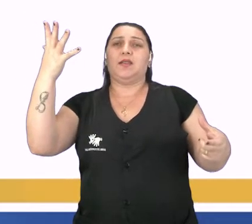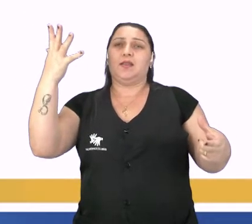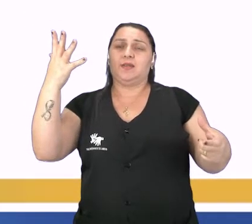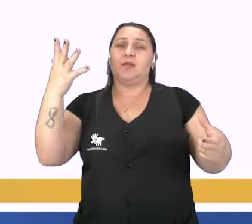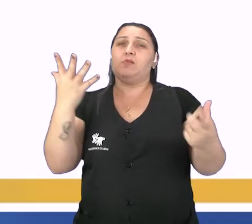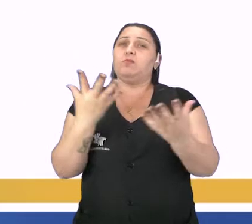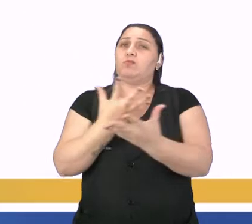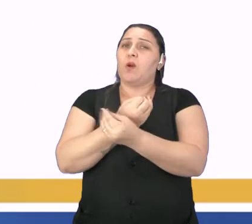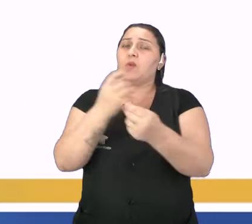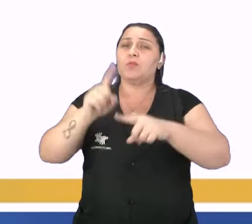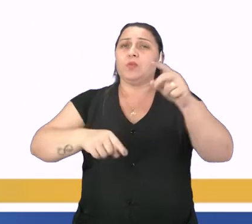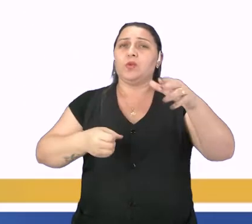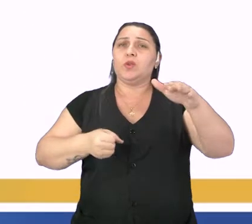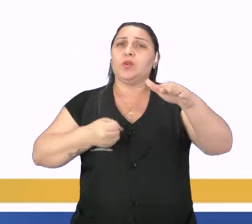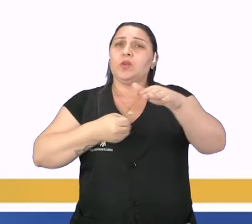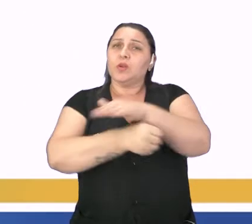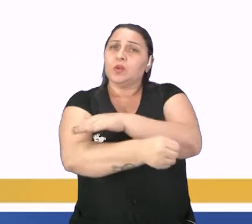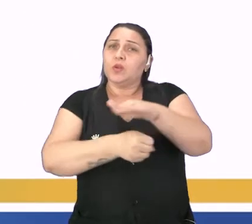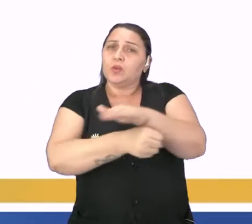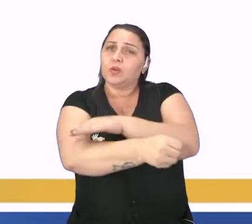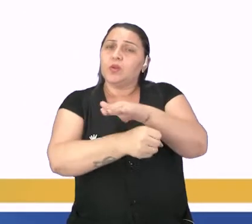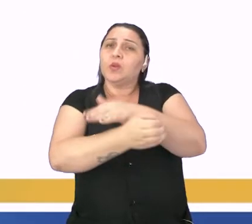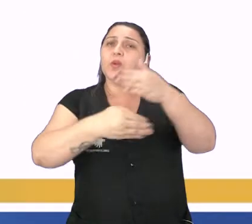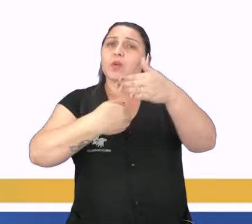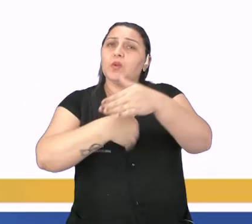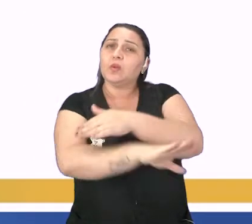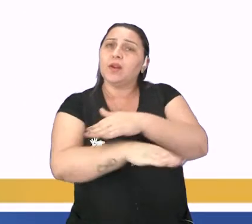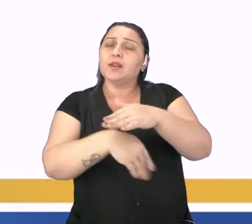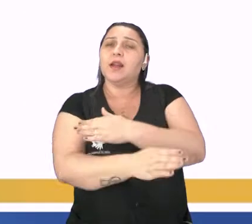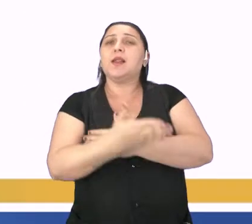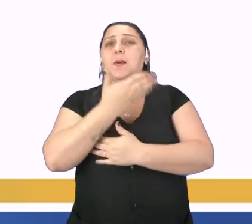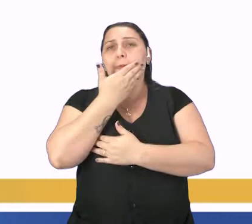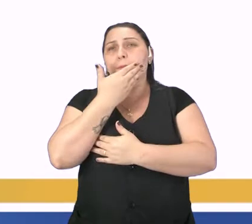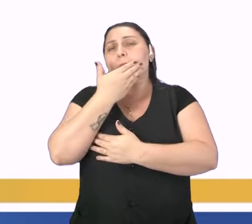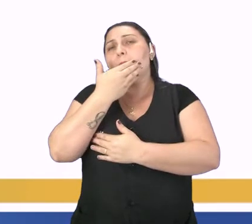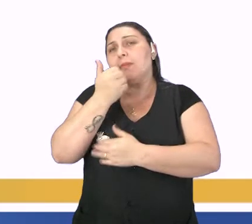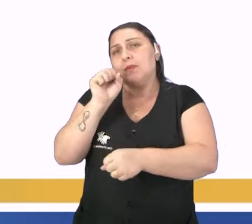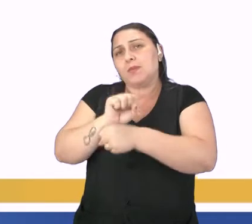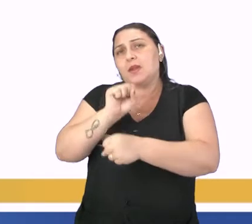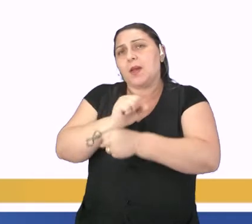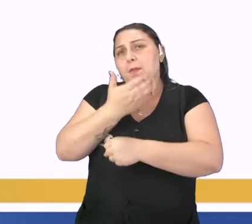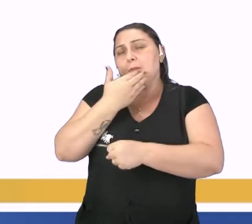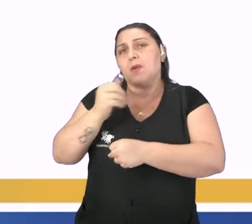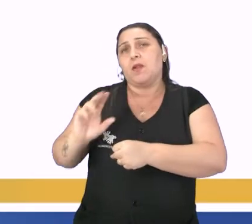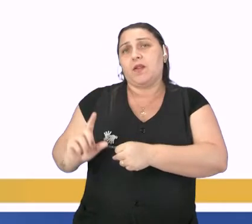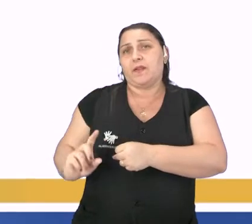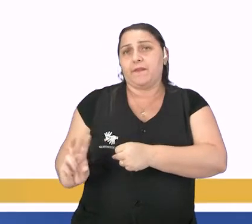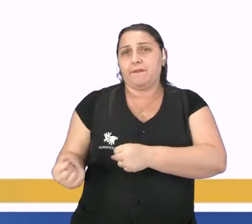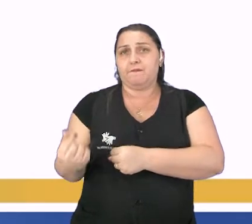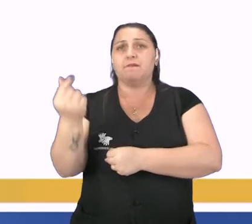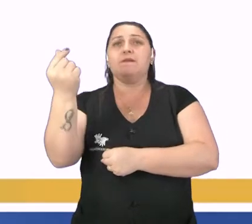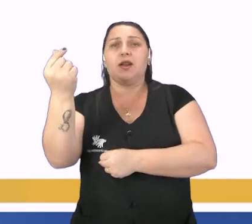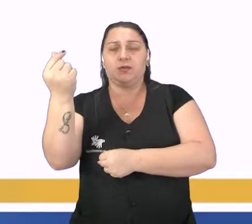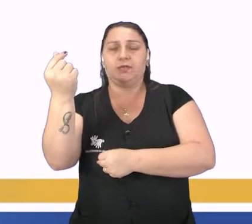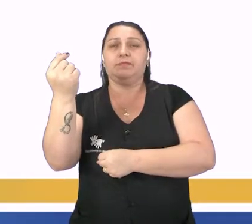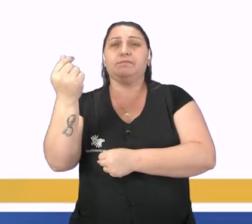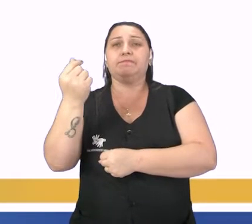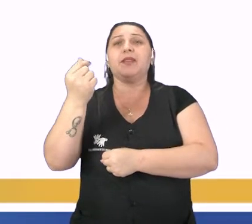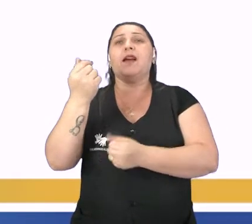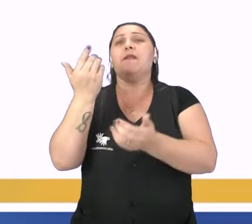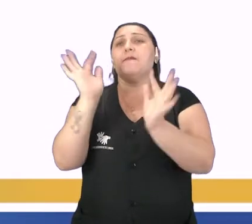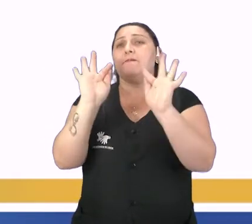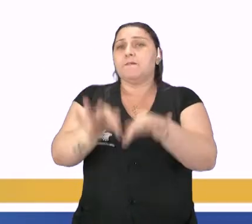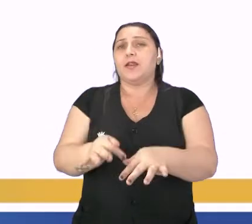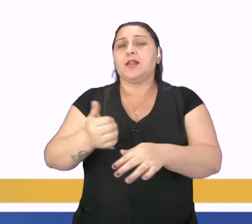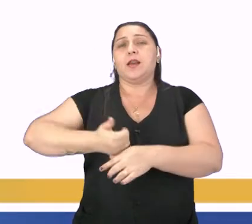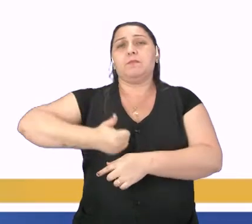de produtos a fim de esperar melhores preços. A Europa, que tinha se recuperado da destruição da Primeira Guerra, não